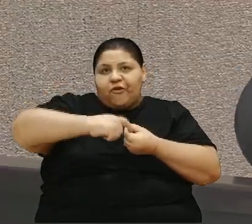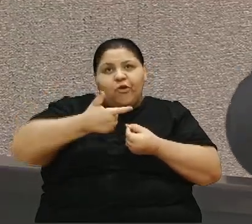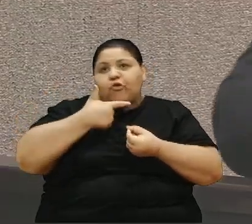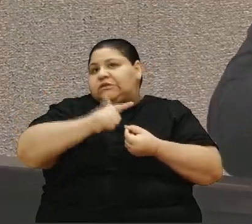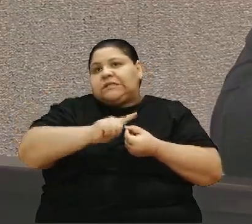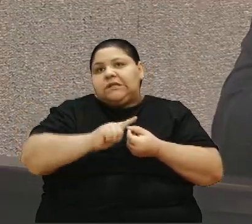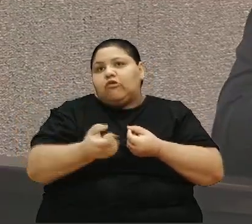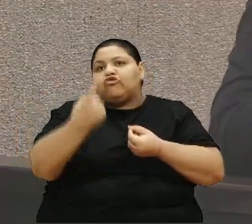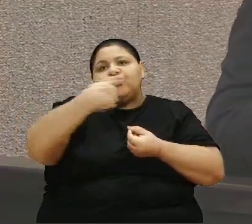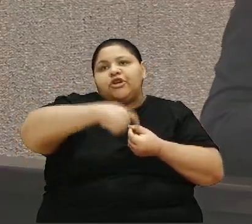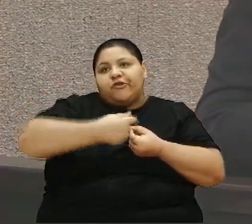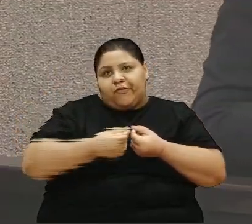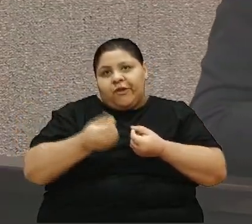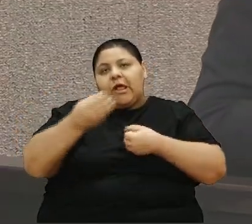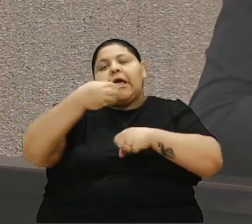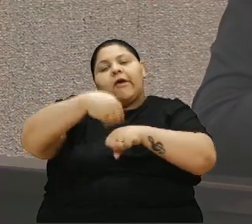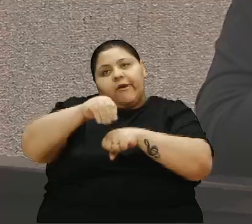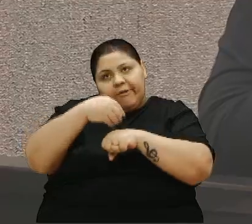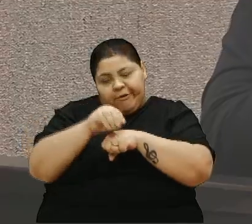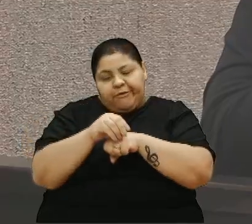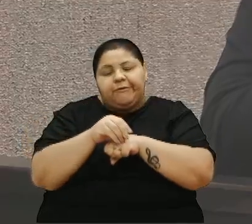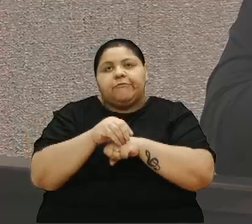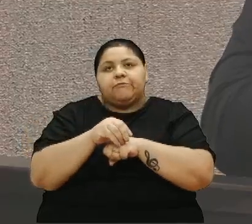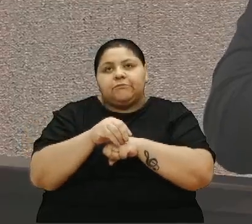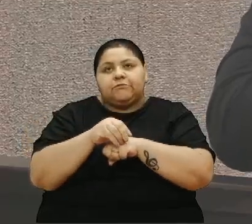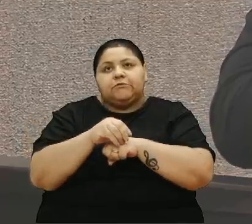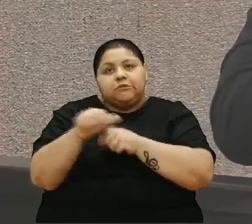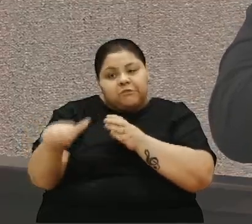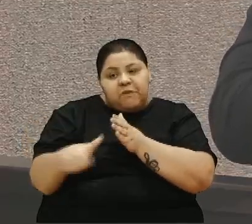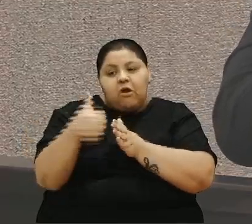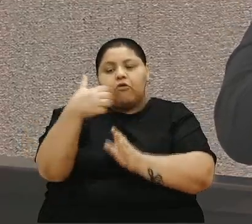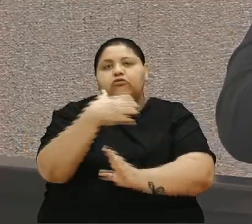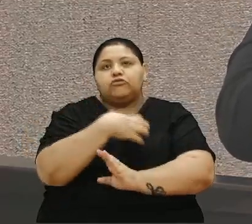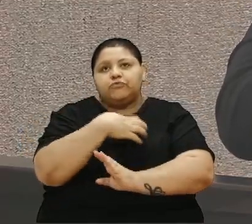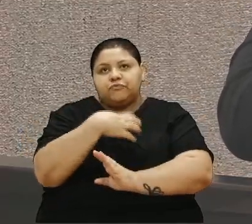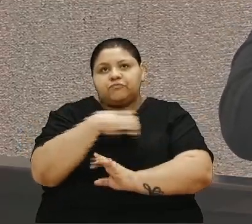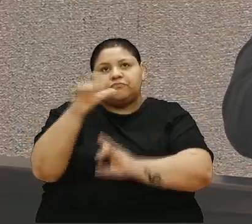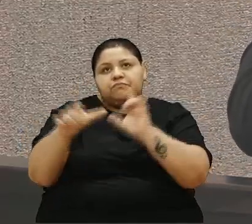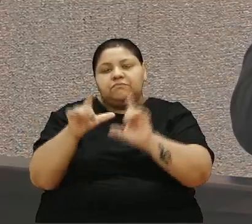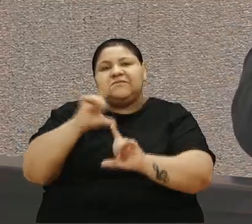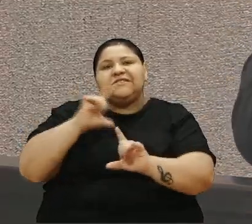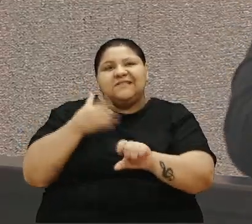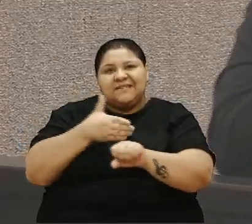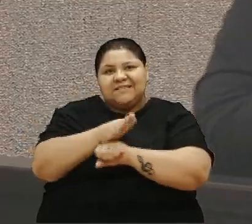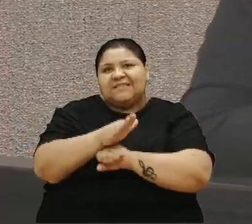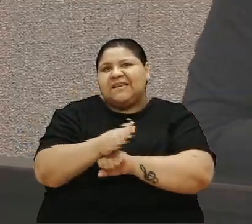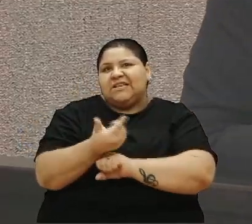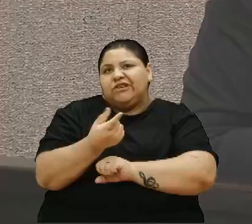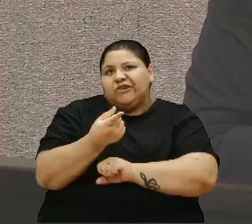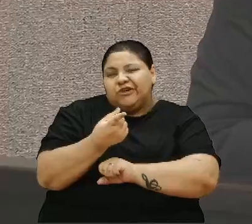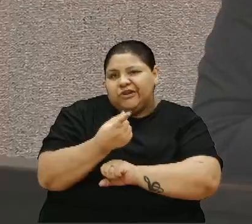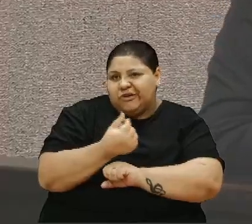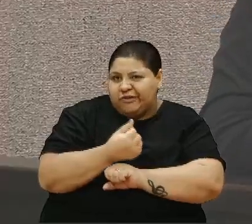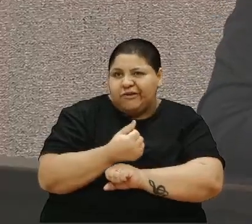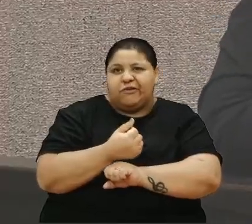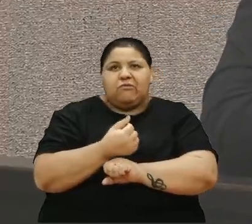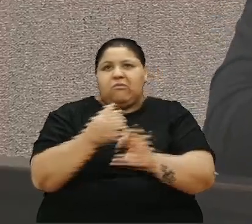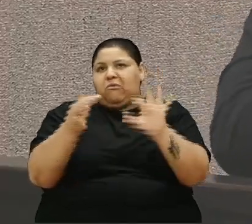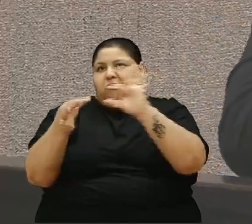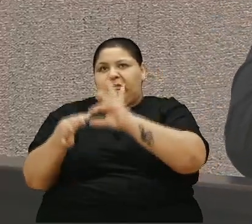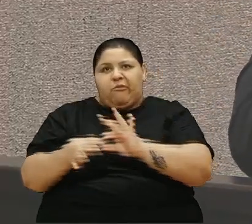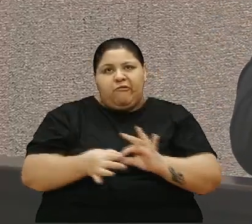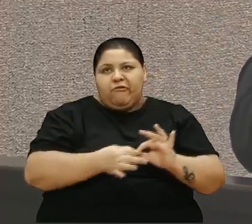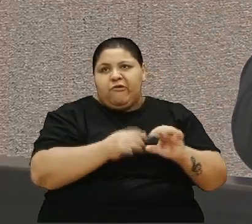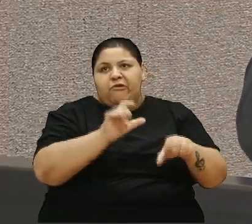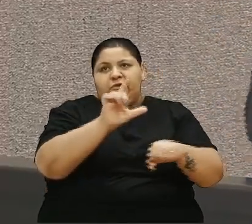conseguir. Então fica a sugestão também aí para que se viabilize uma forma de as pessoas terem acesso a esse troco, um convênio com os comércios locais.